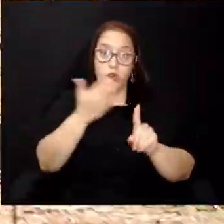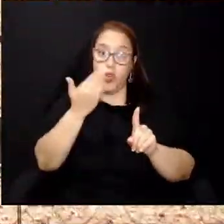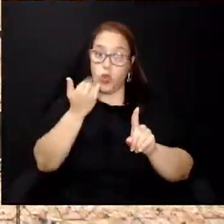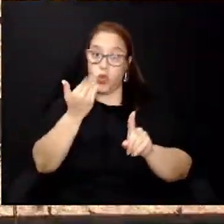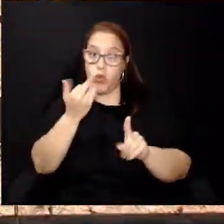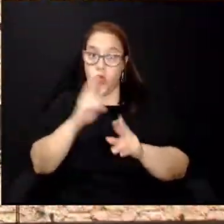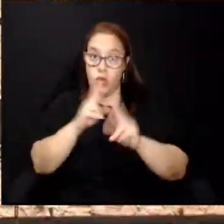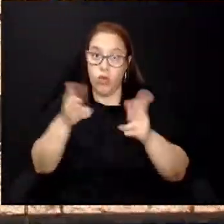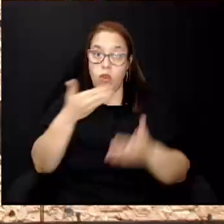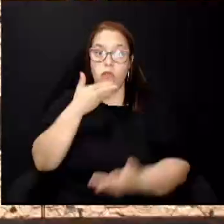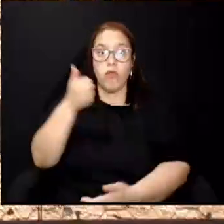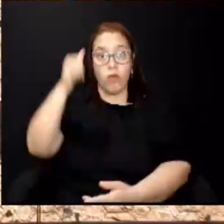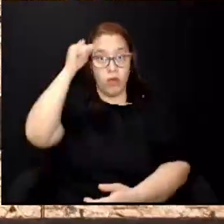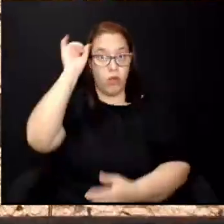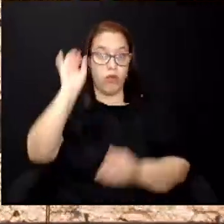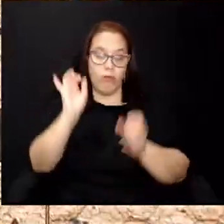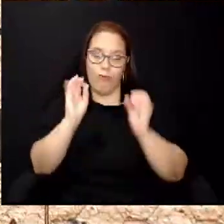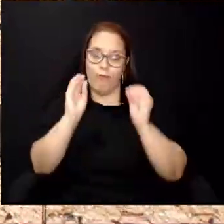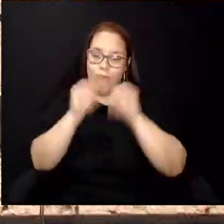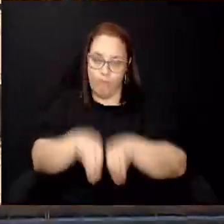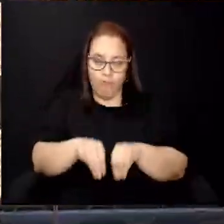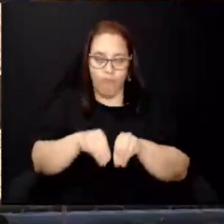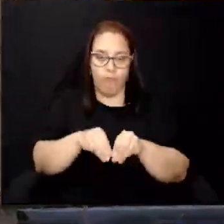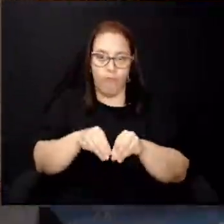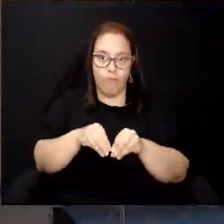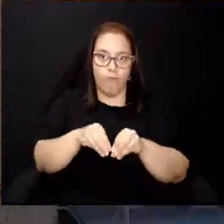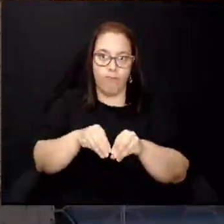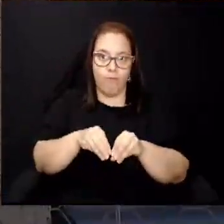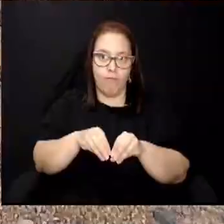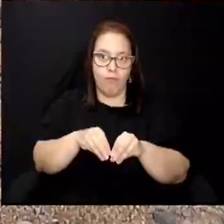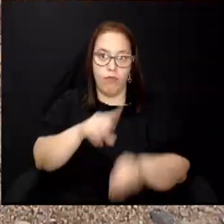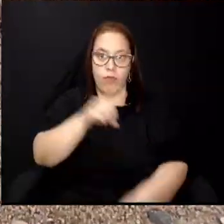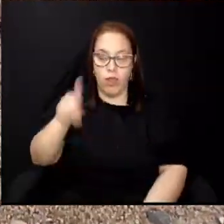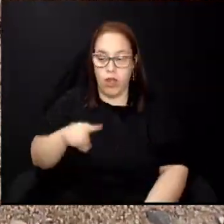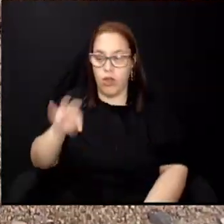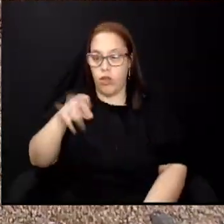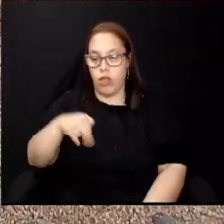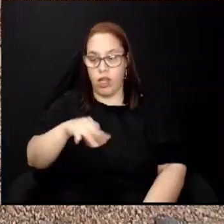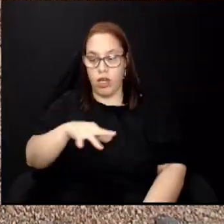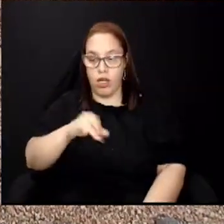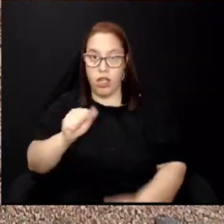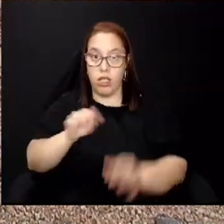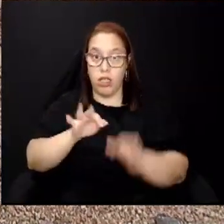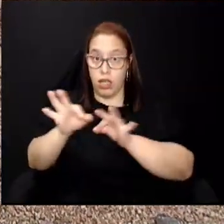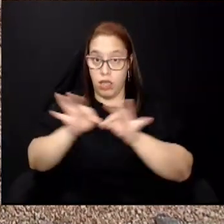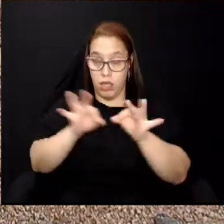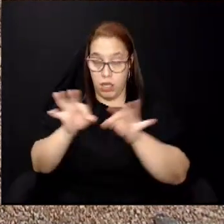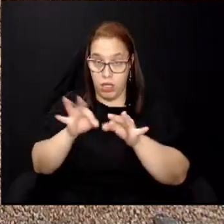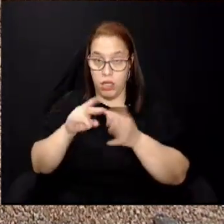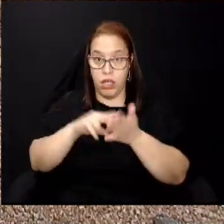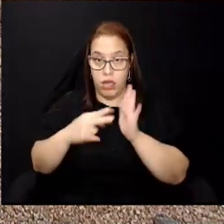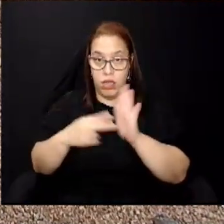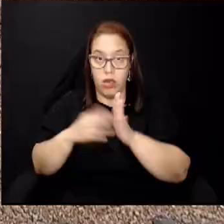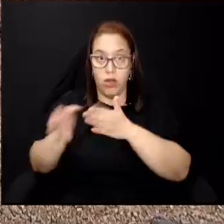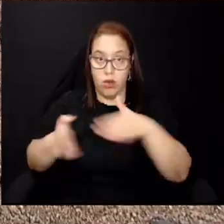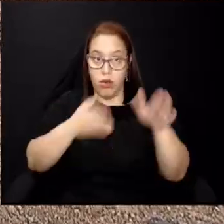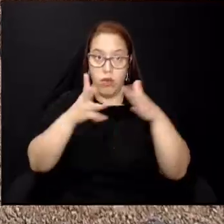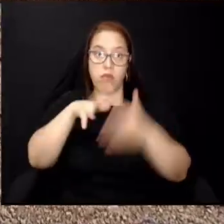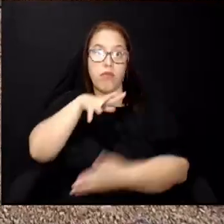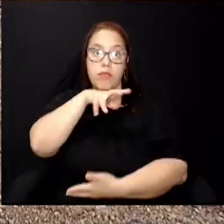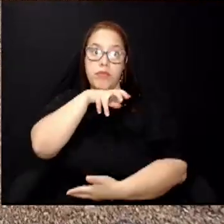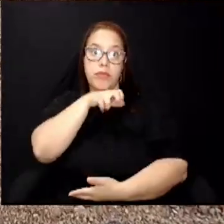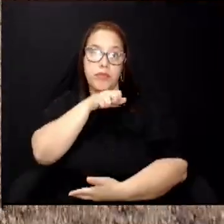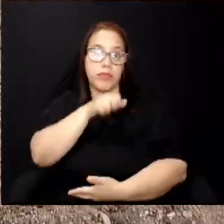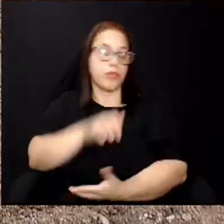evitar desperdício. Né? Então o zootecnista ele trabalha muito nesse sentido de organizar a produção animal. Né? E o